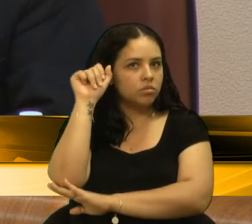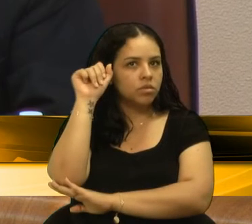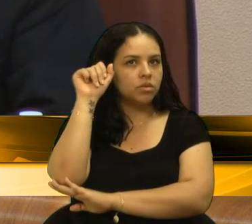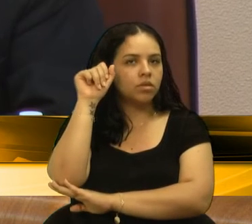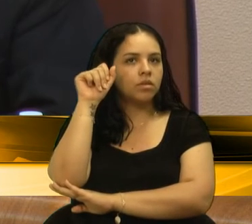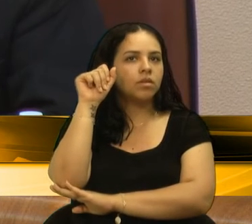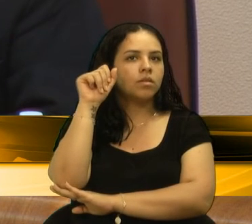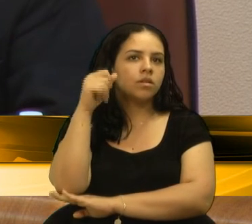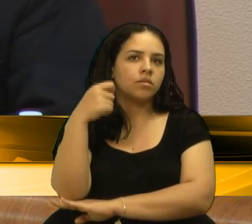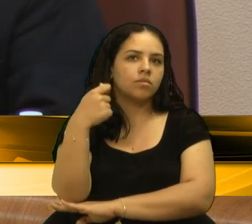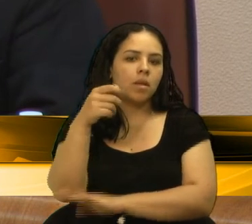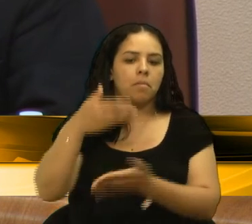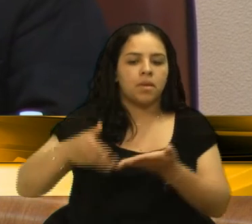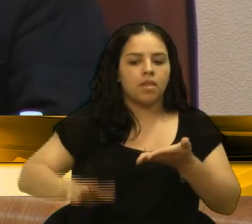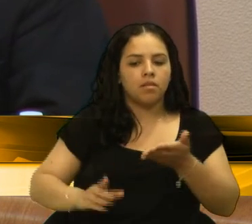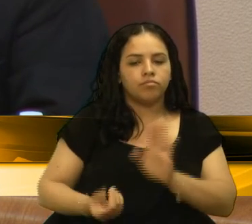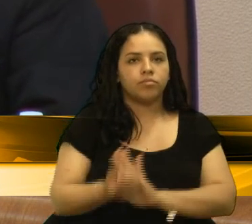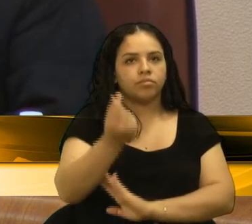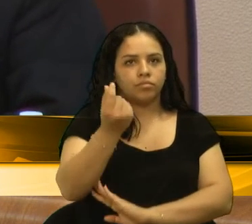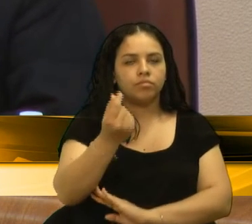se tivesse prejuízos, doutora Cássia Kuhn.